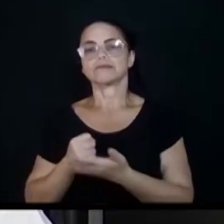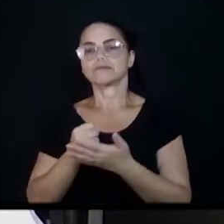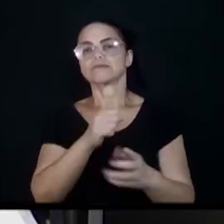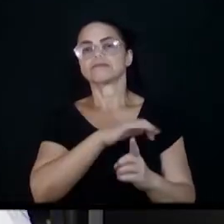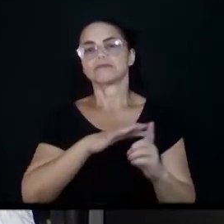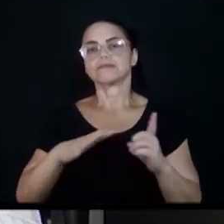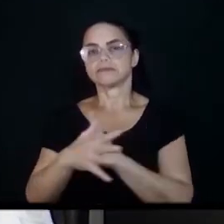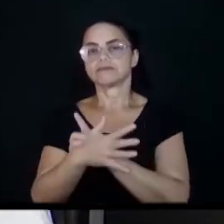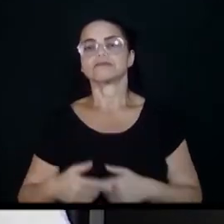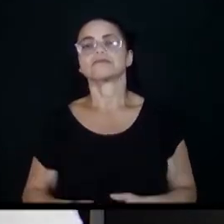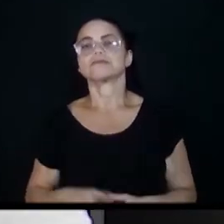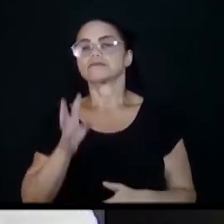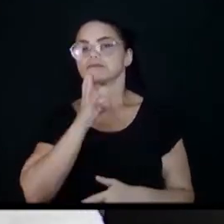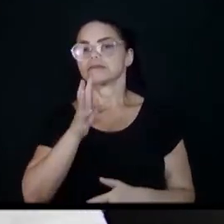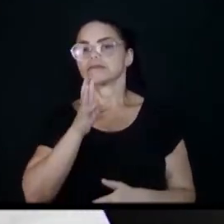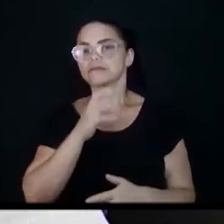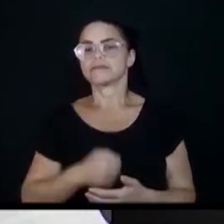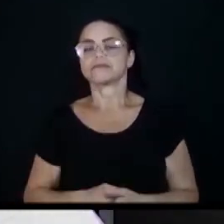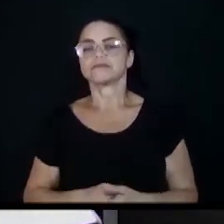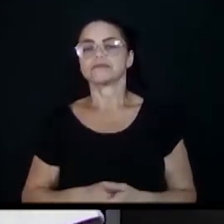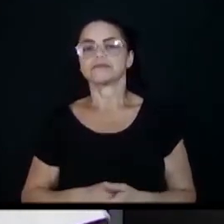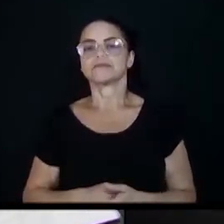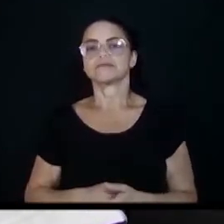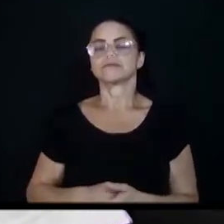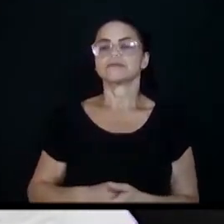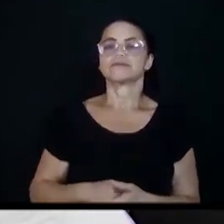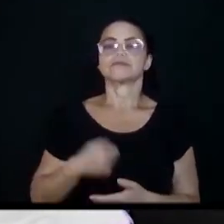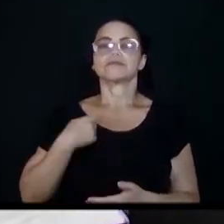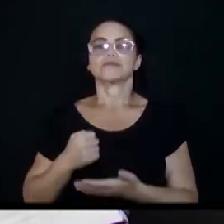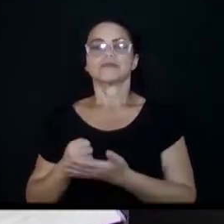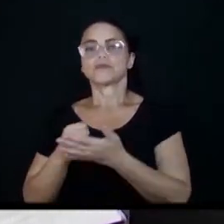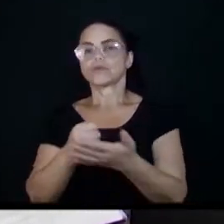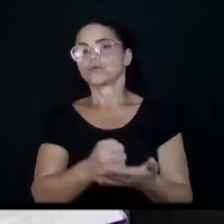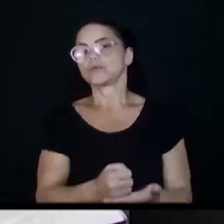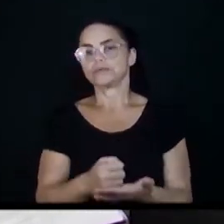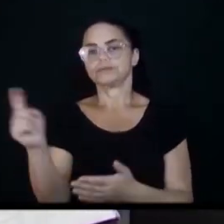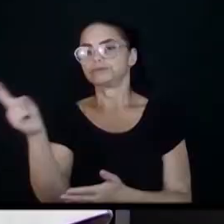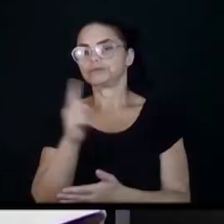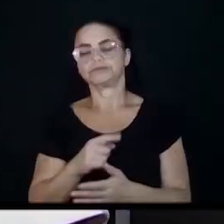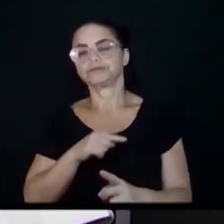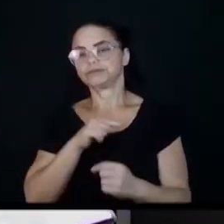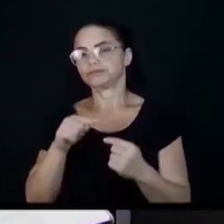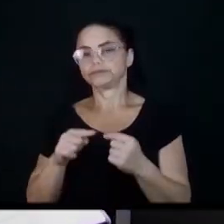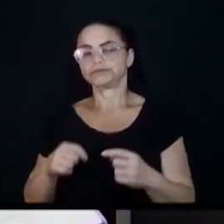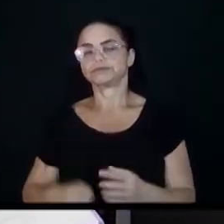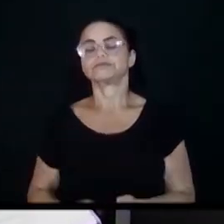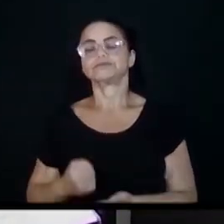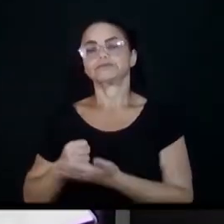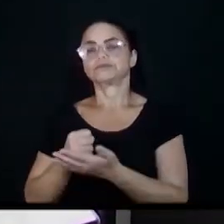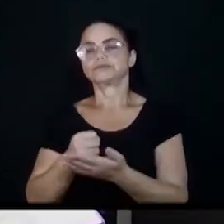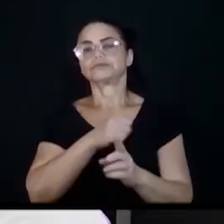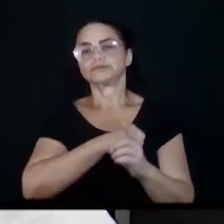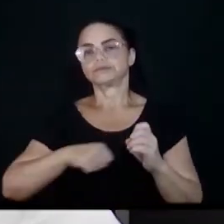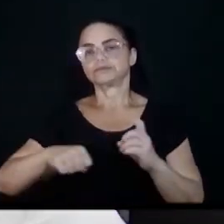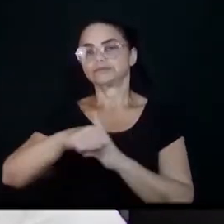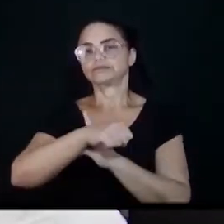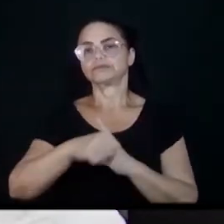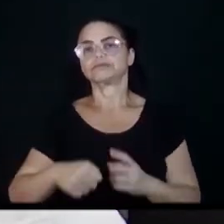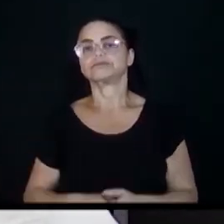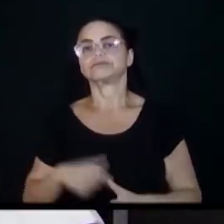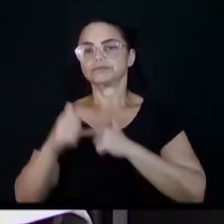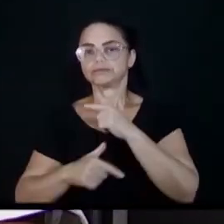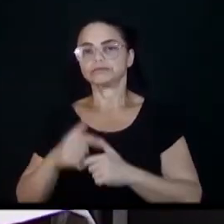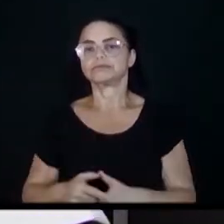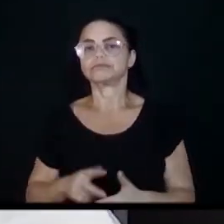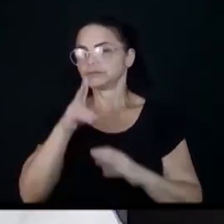como assistencialista. E não é esse o propósito da assistência social, né? Nós somos um serviço de fortalecimento de